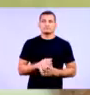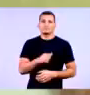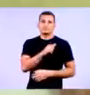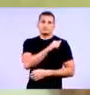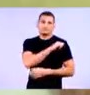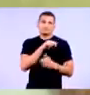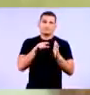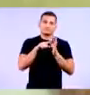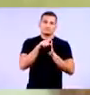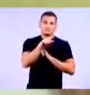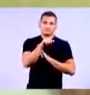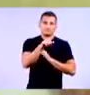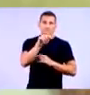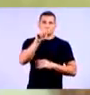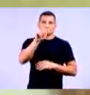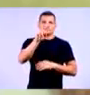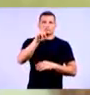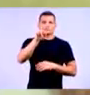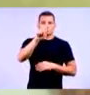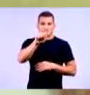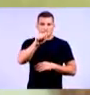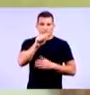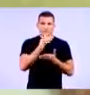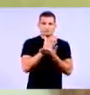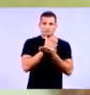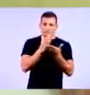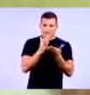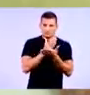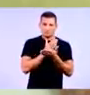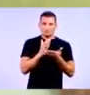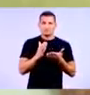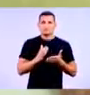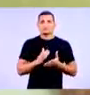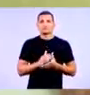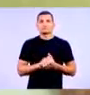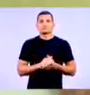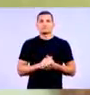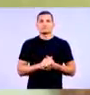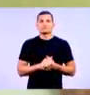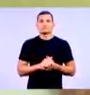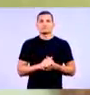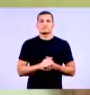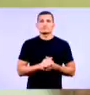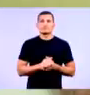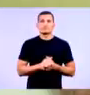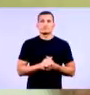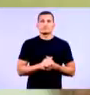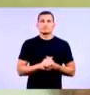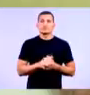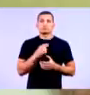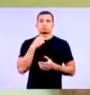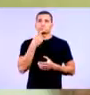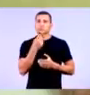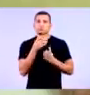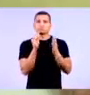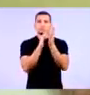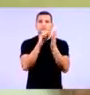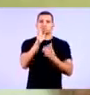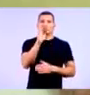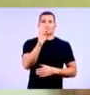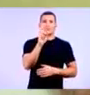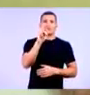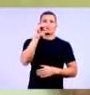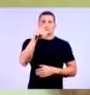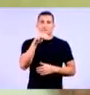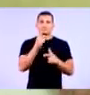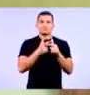estão perguntando aqui no AVA que alguns deles, né, ficaram sem conseguir postagem no fórum por conta que